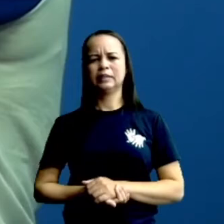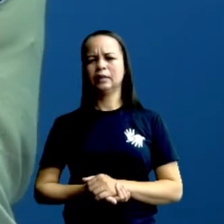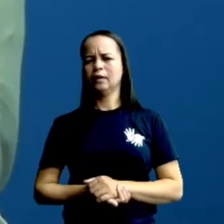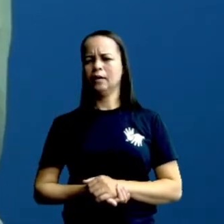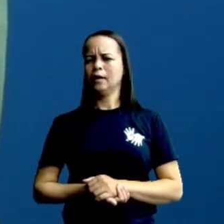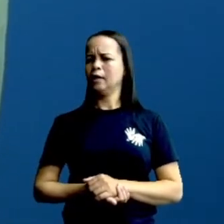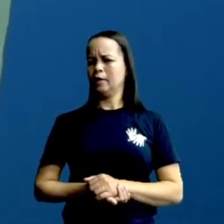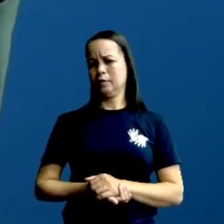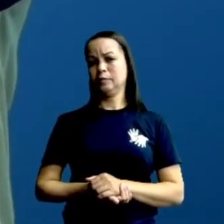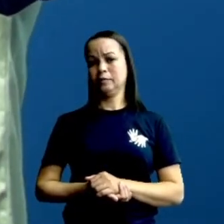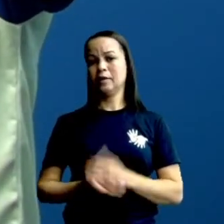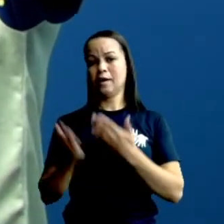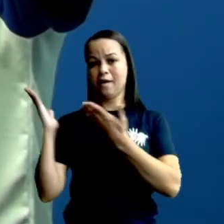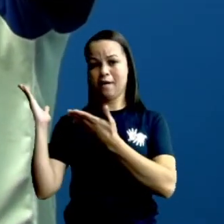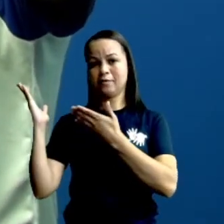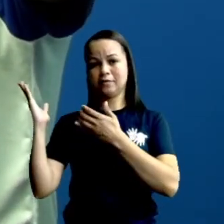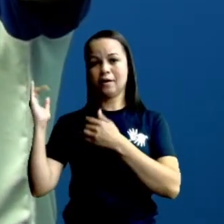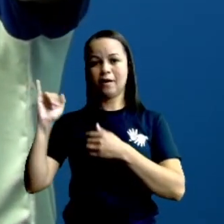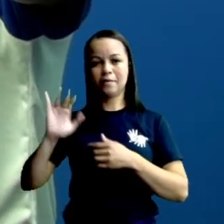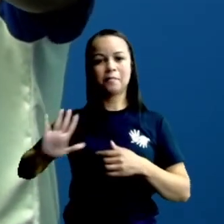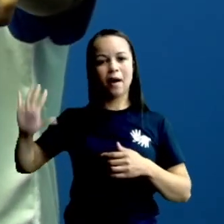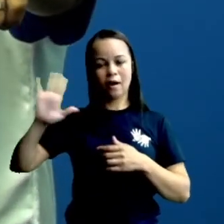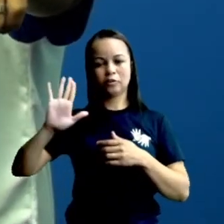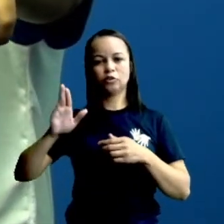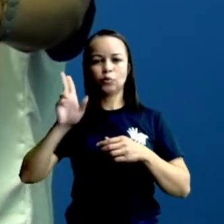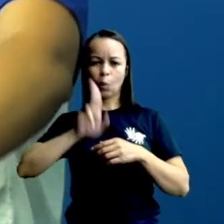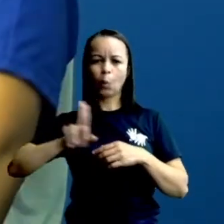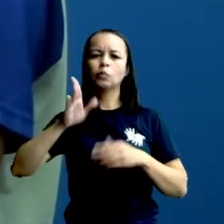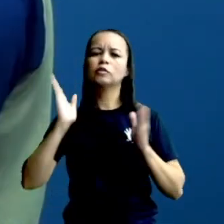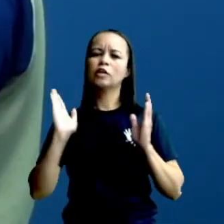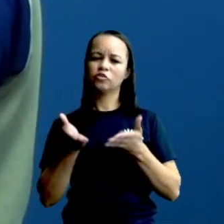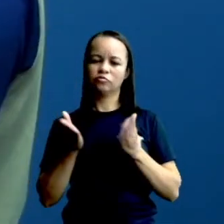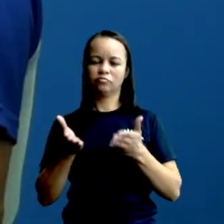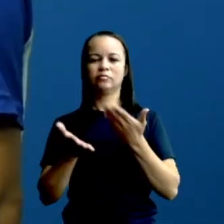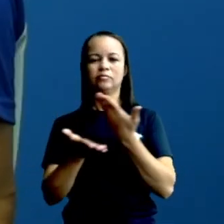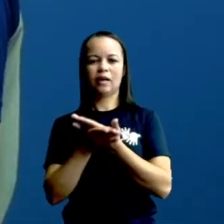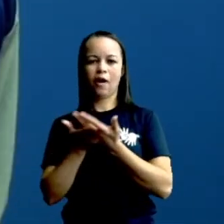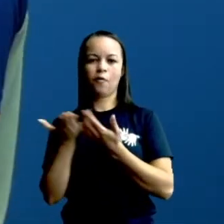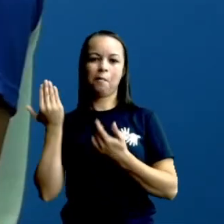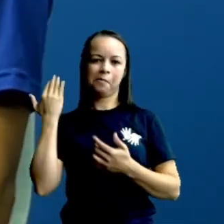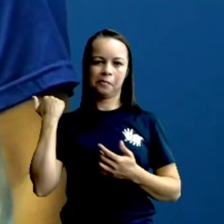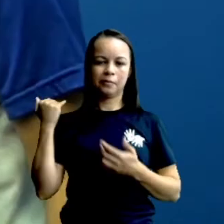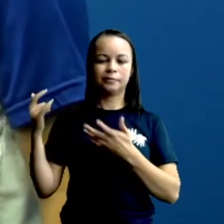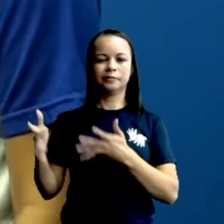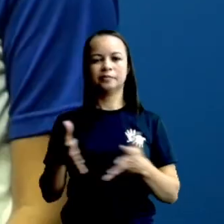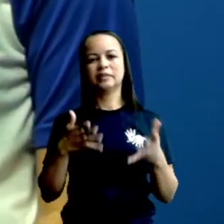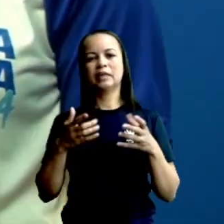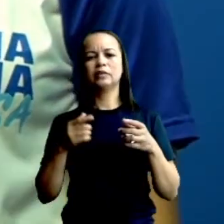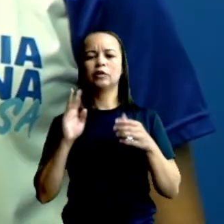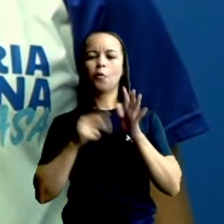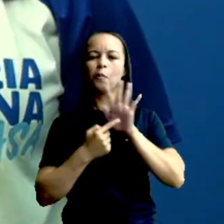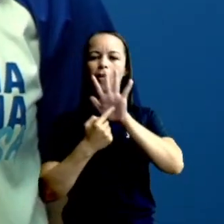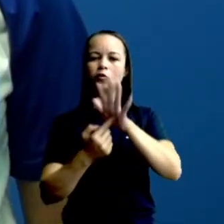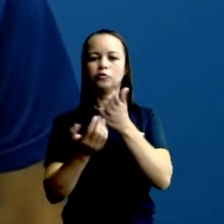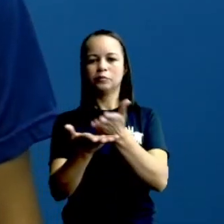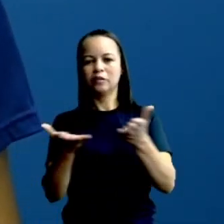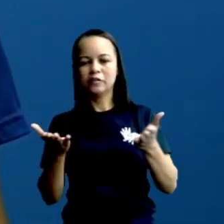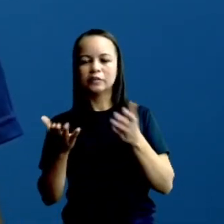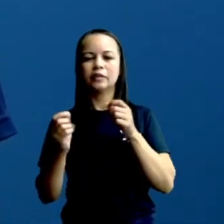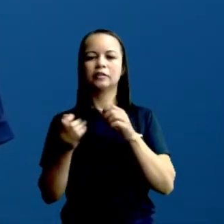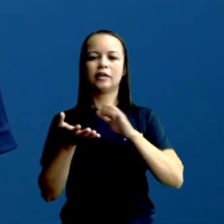Inclusive, essa imagem eu usei na aula passada, tá? Mas eu achei tão interessante que eu trouxe aqui para vocês novamente e trouxe